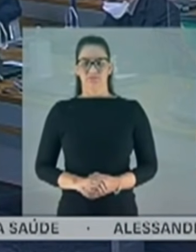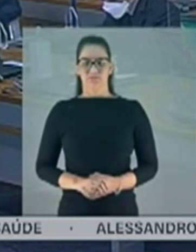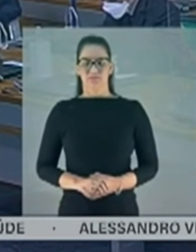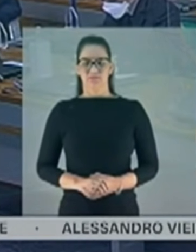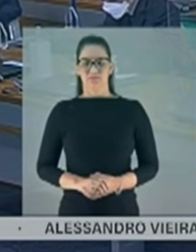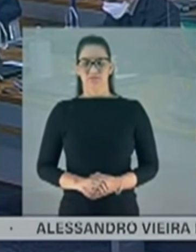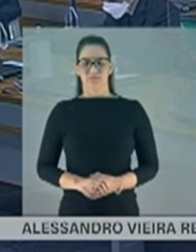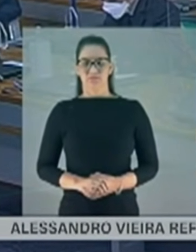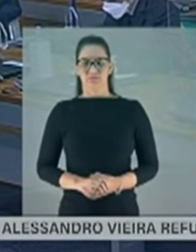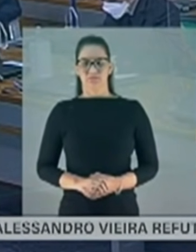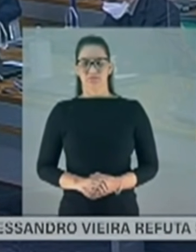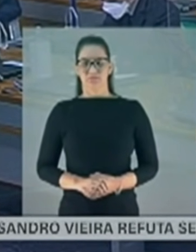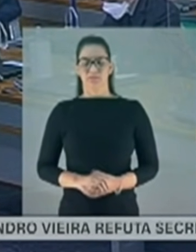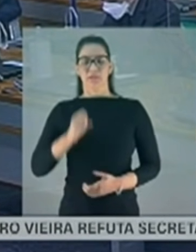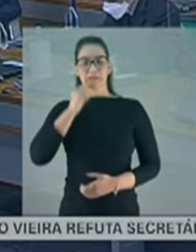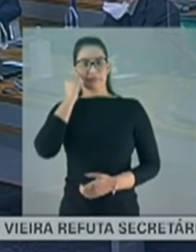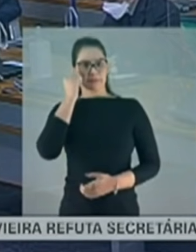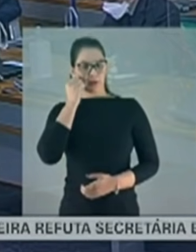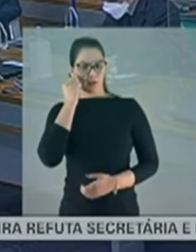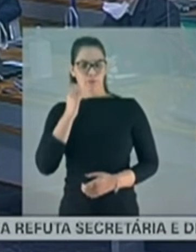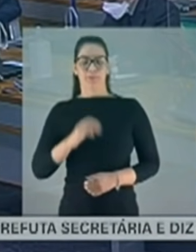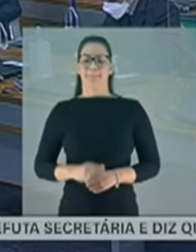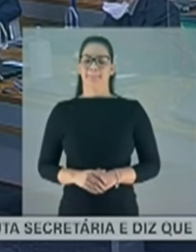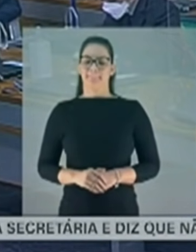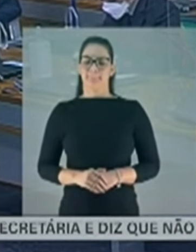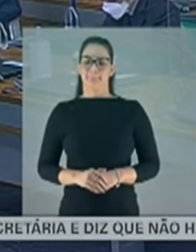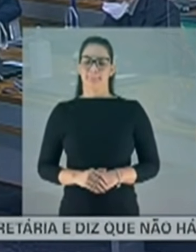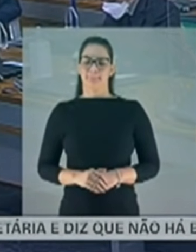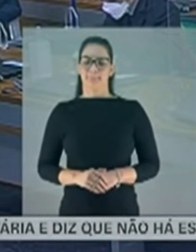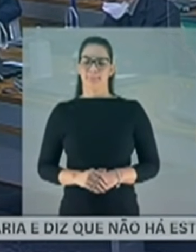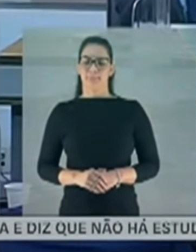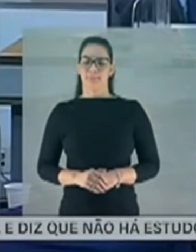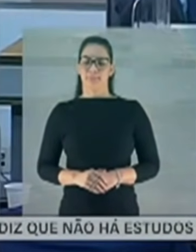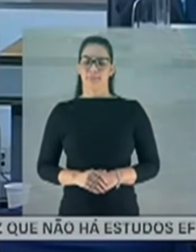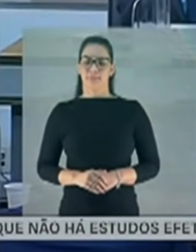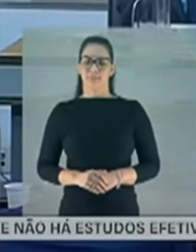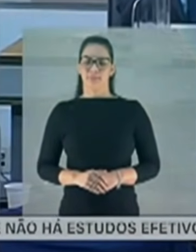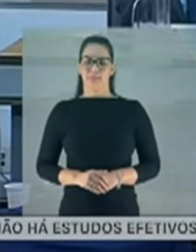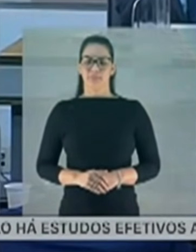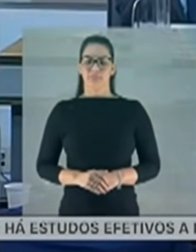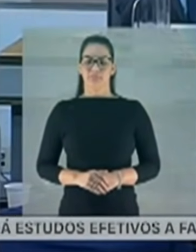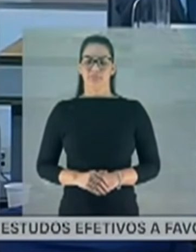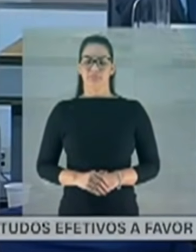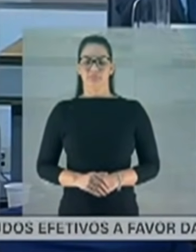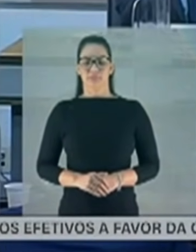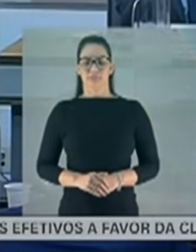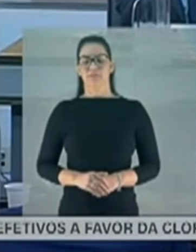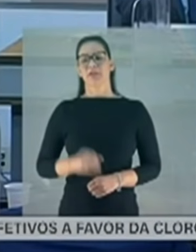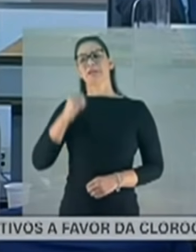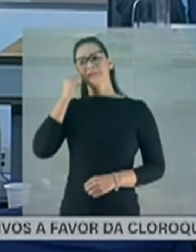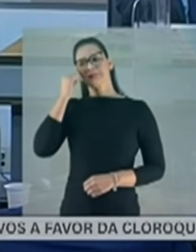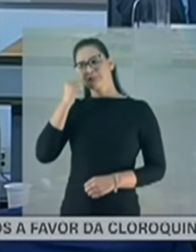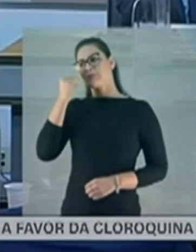não. A piada. Então não pode, presidente, é assim. Não, Me piada destratar não, não, dessa não, não, forma, dessa presidente. forma. O senador da